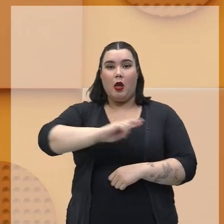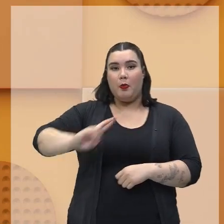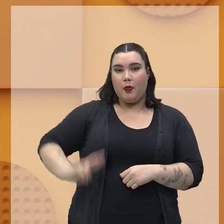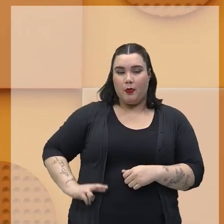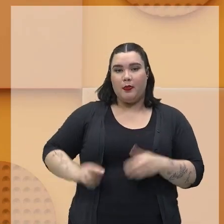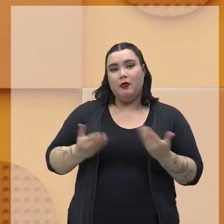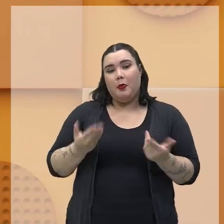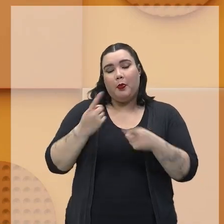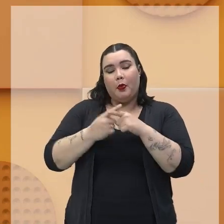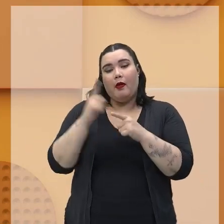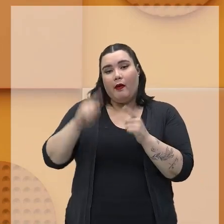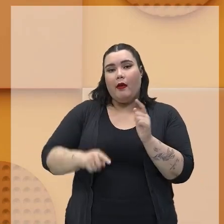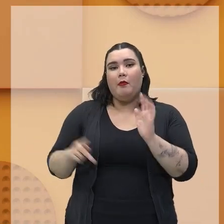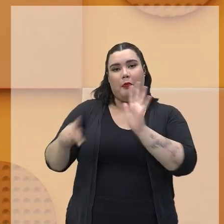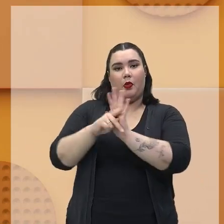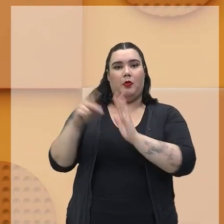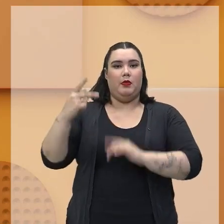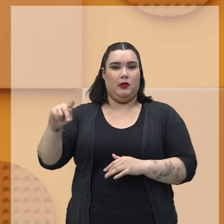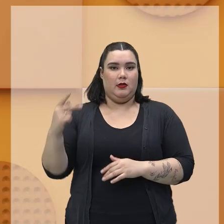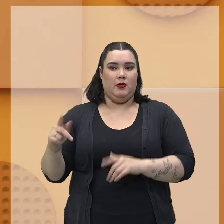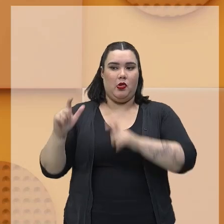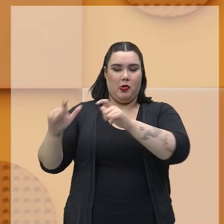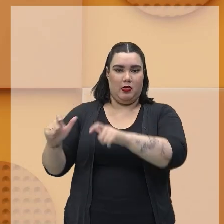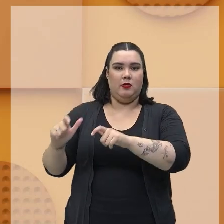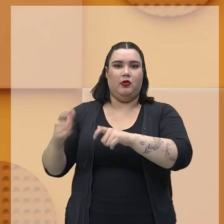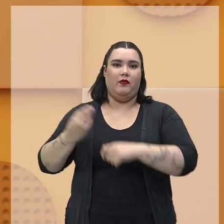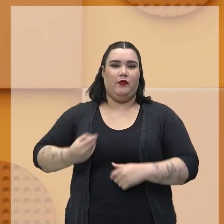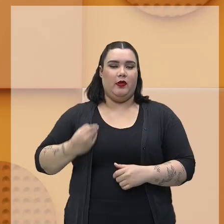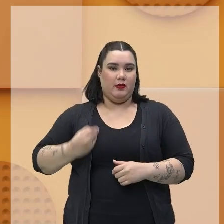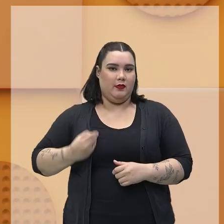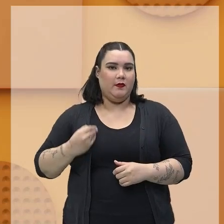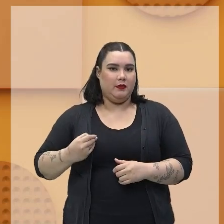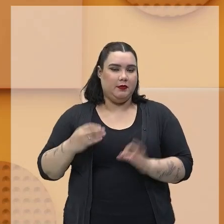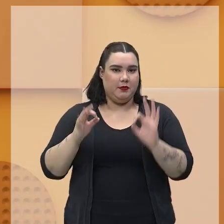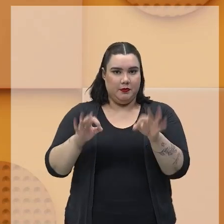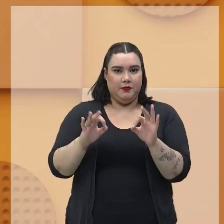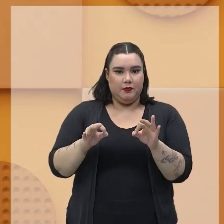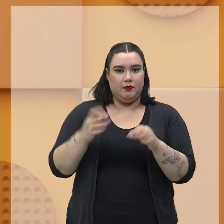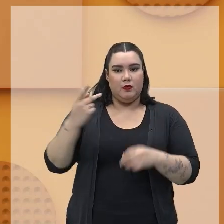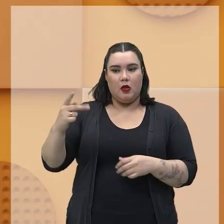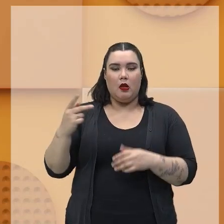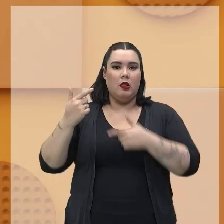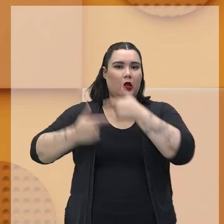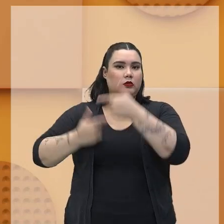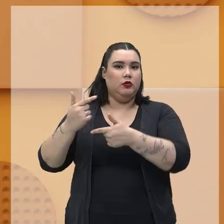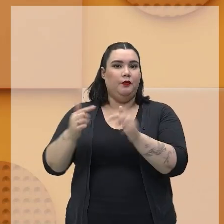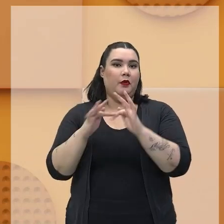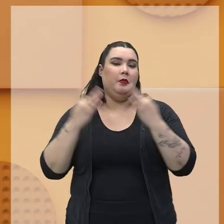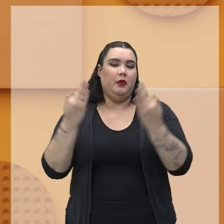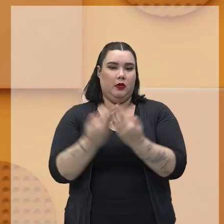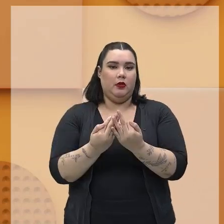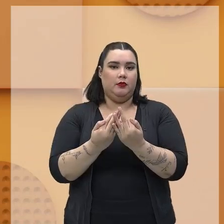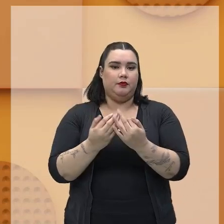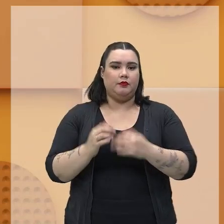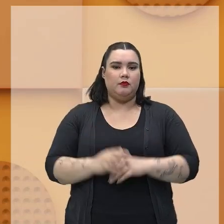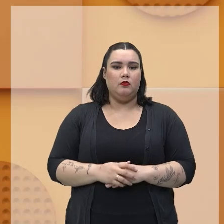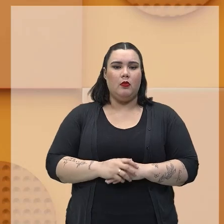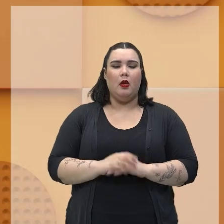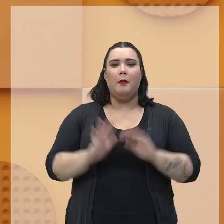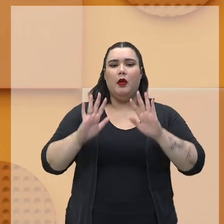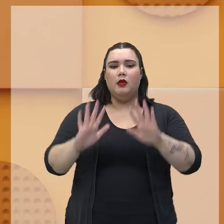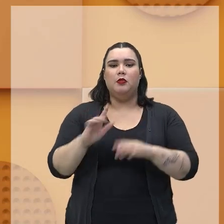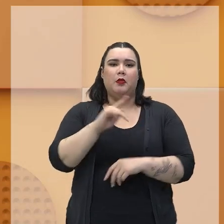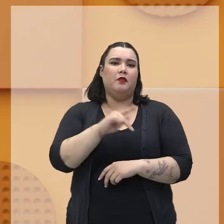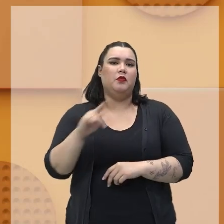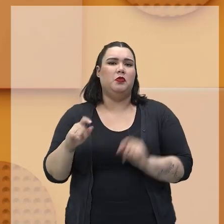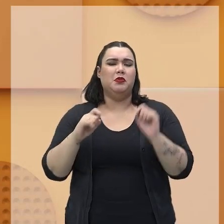é deles, pertence àquele território ocupado por eles, muitas vezes, de forma tradicional. Professor, o que é a